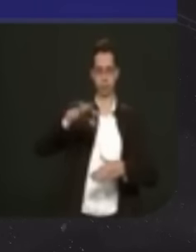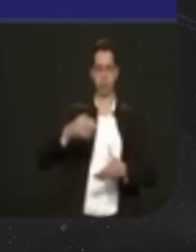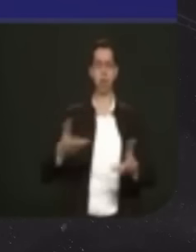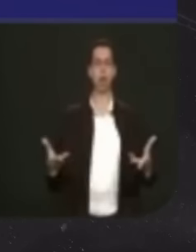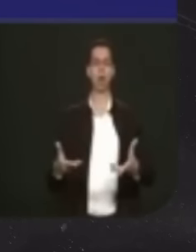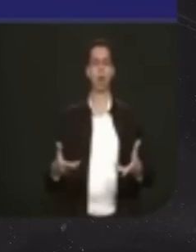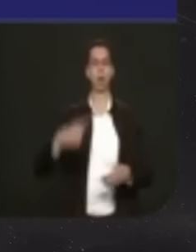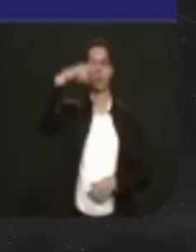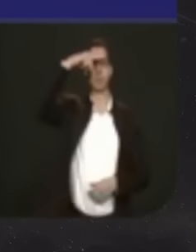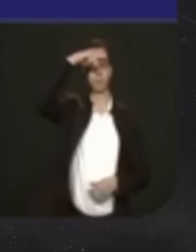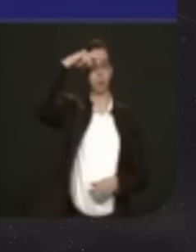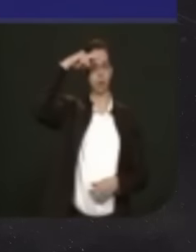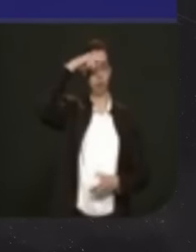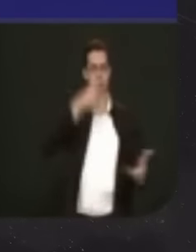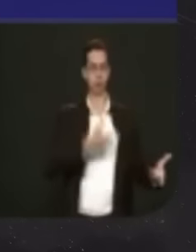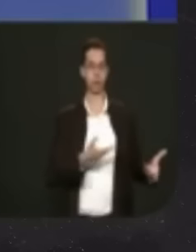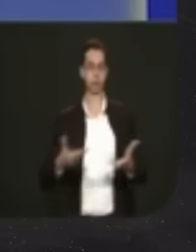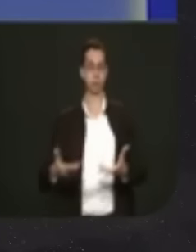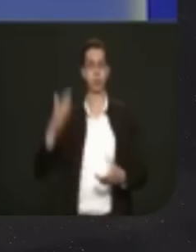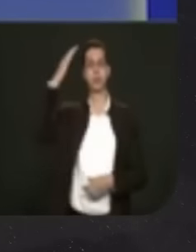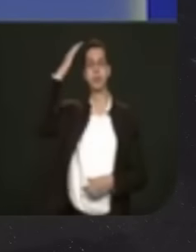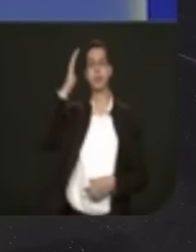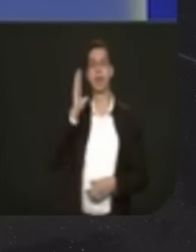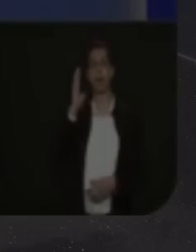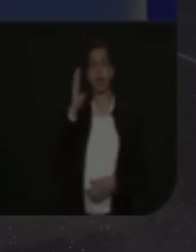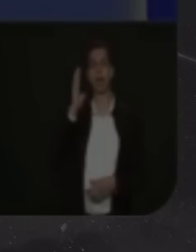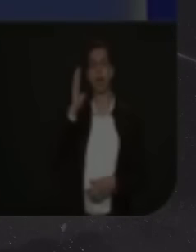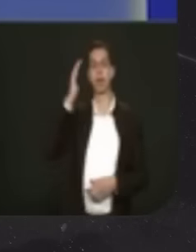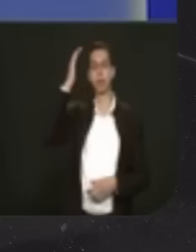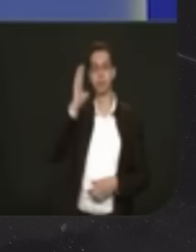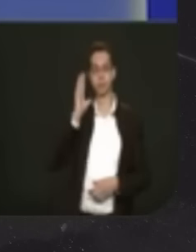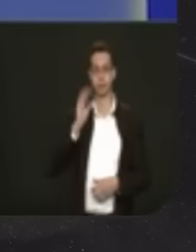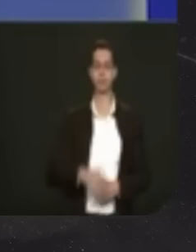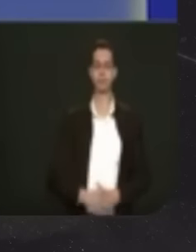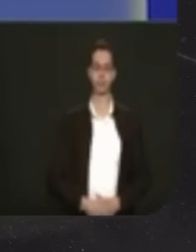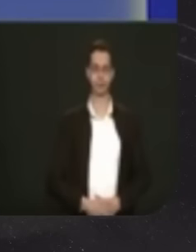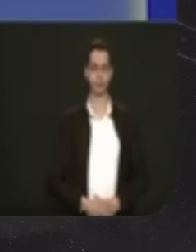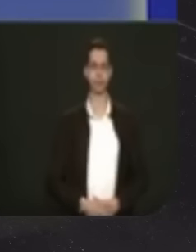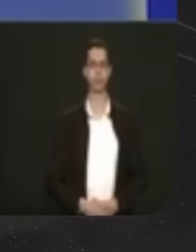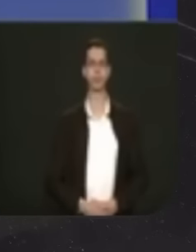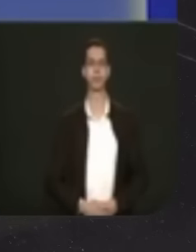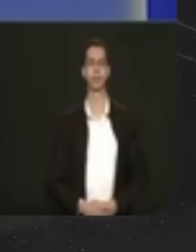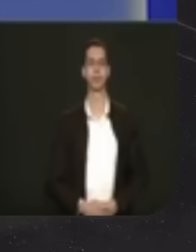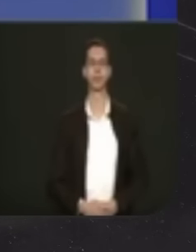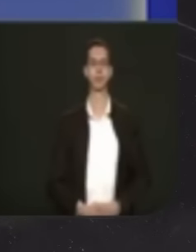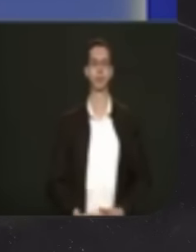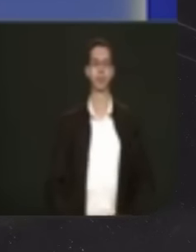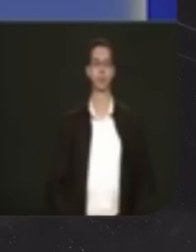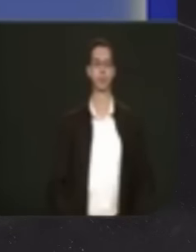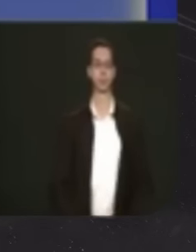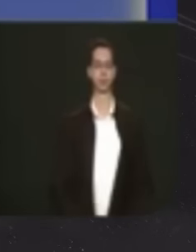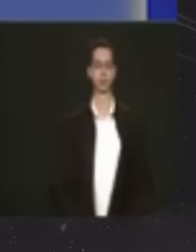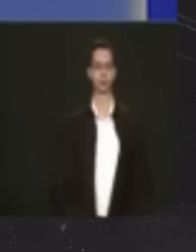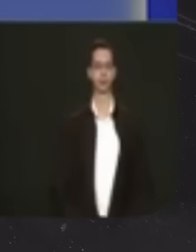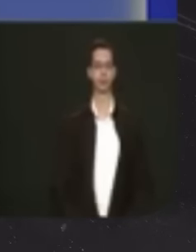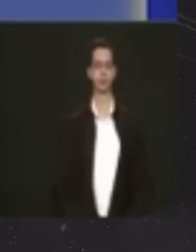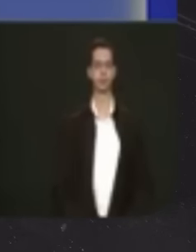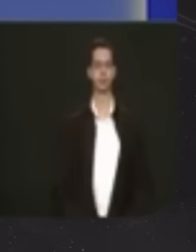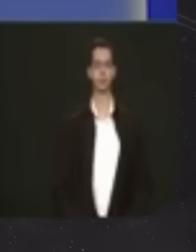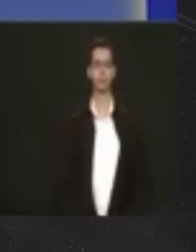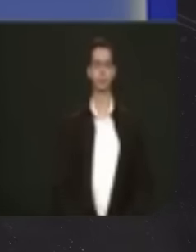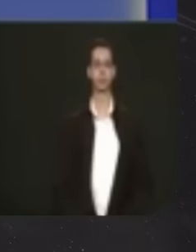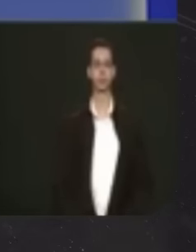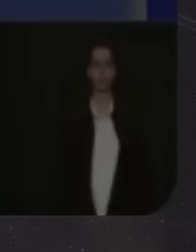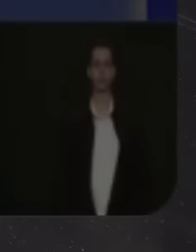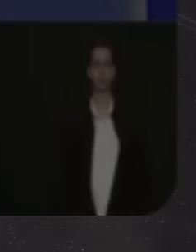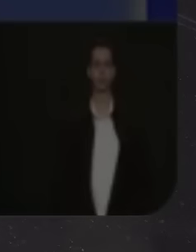Pablo eata amar ela falou pabla e a kos